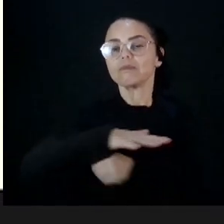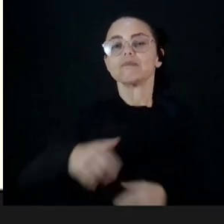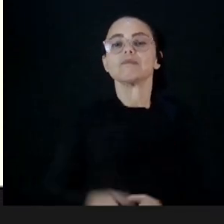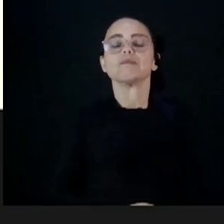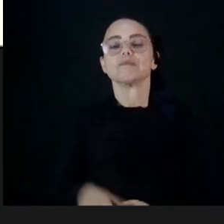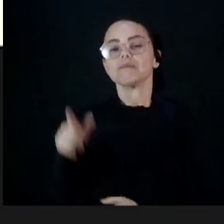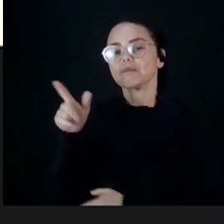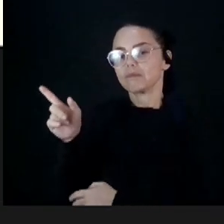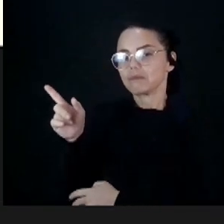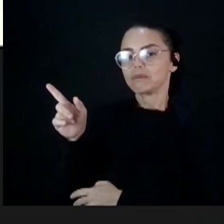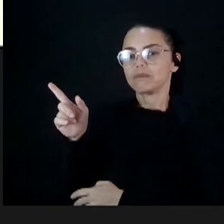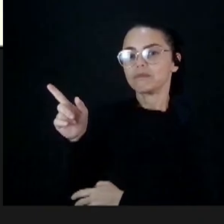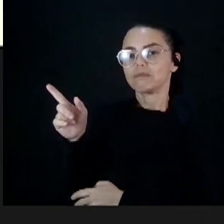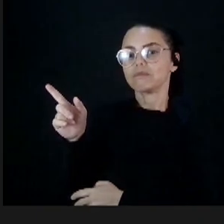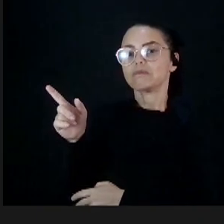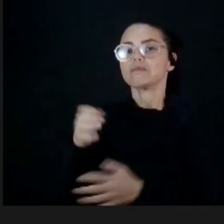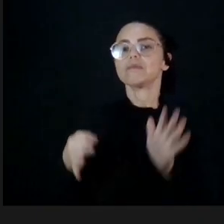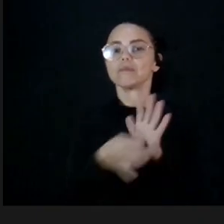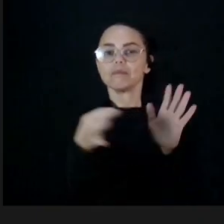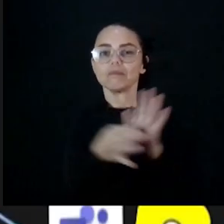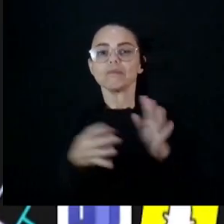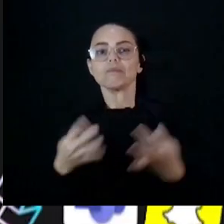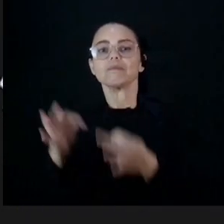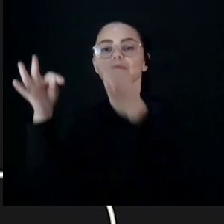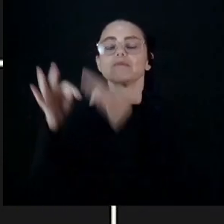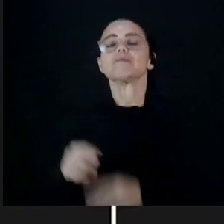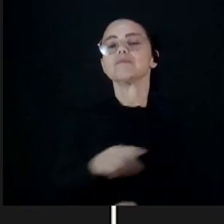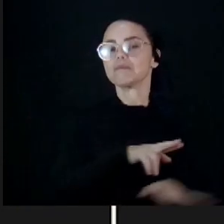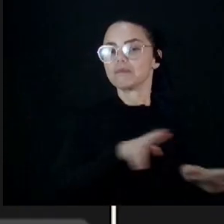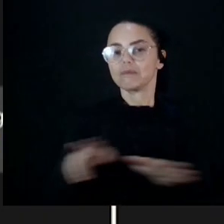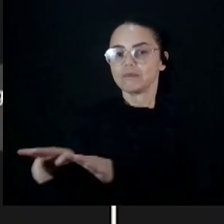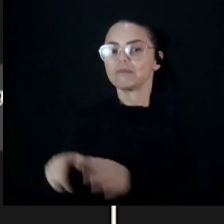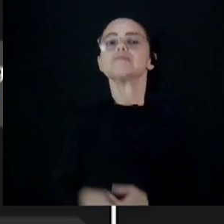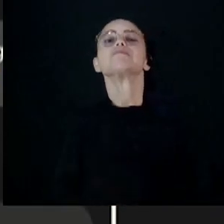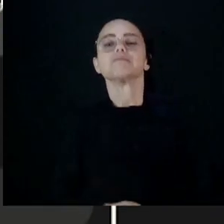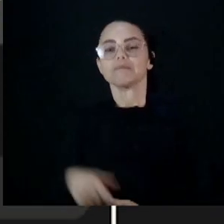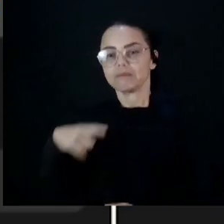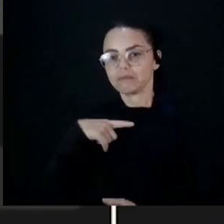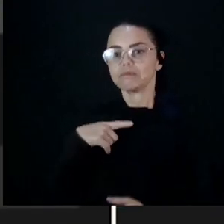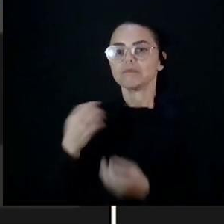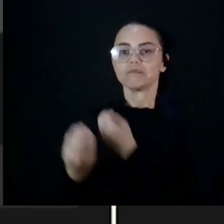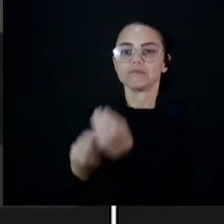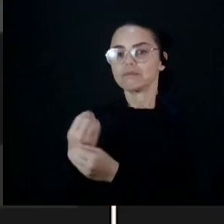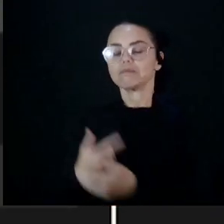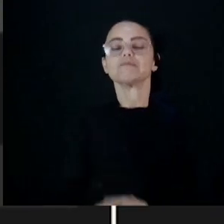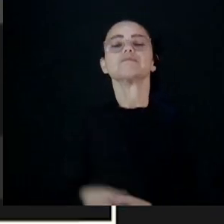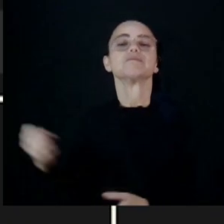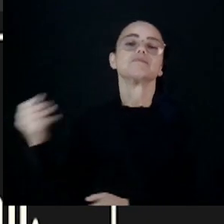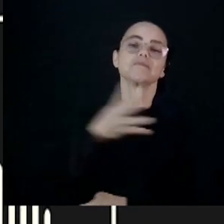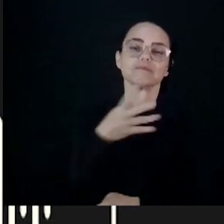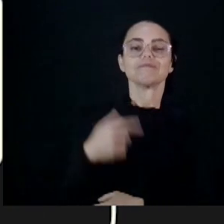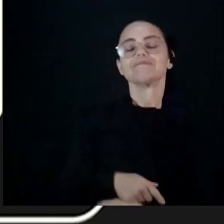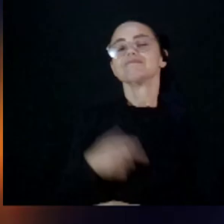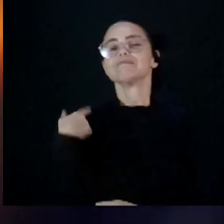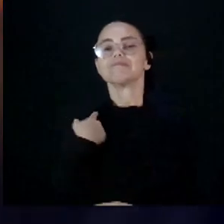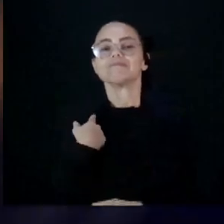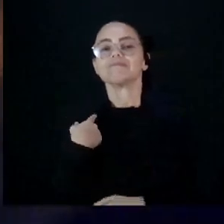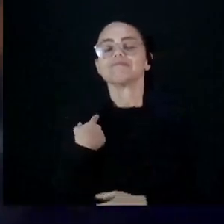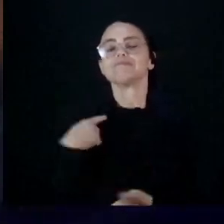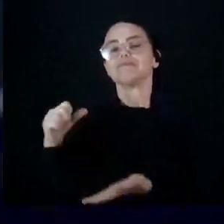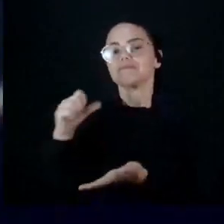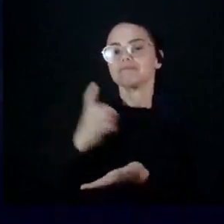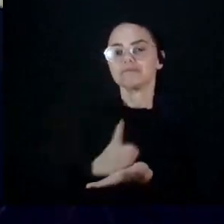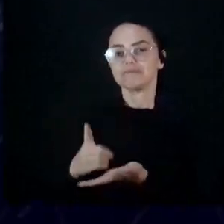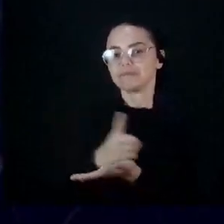as nossas dicas tecnológicas da semana com ferramentas, tendências e as novidades do universo digital.